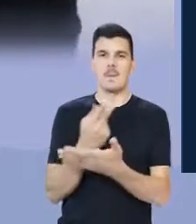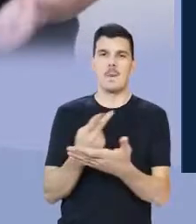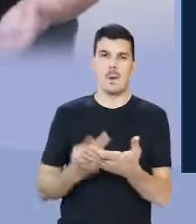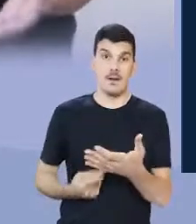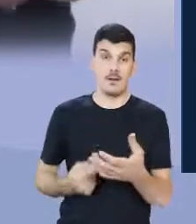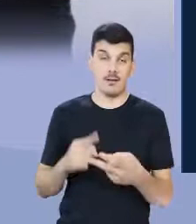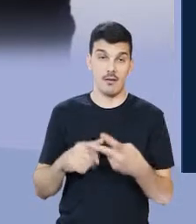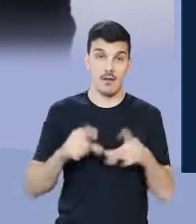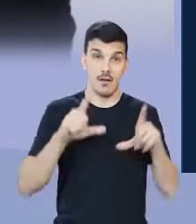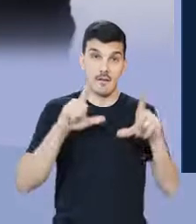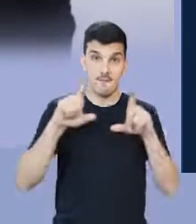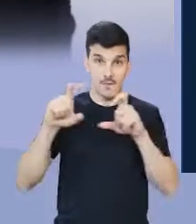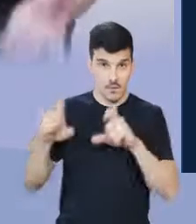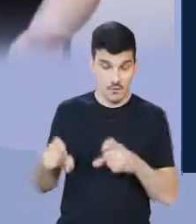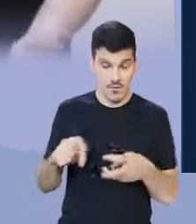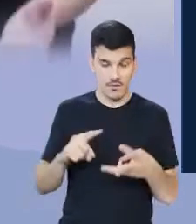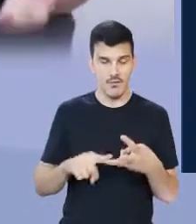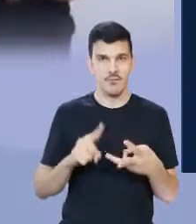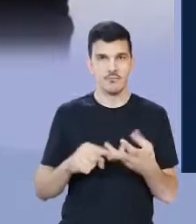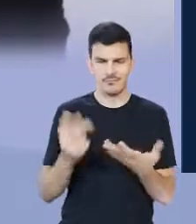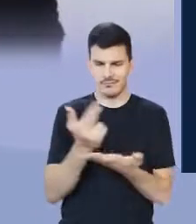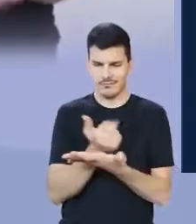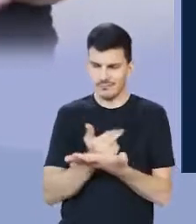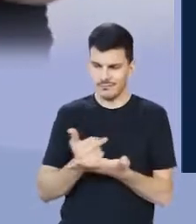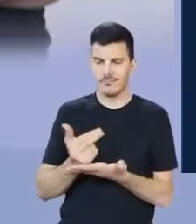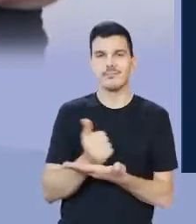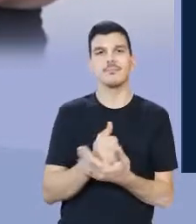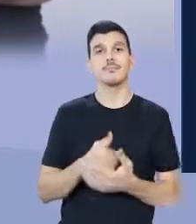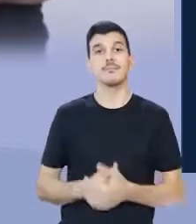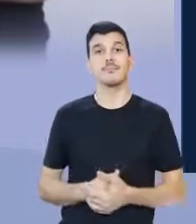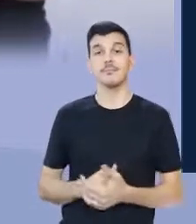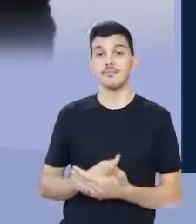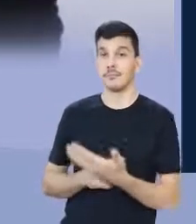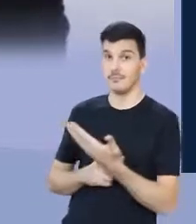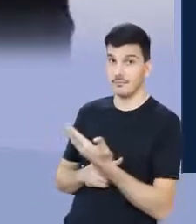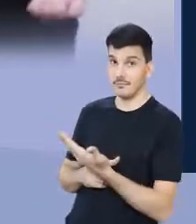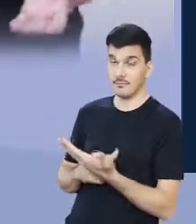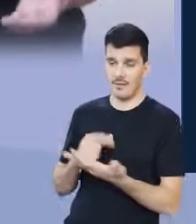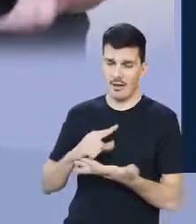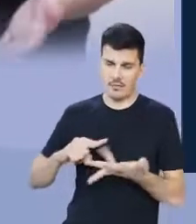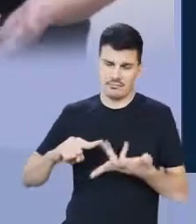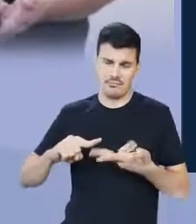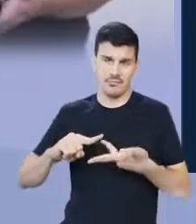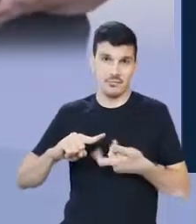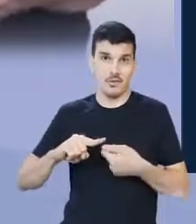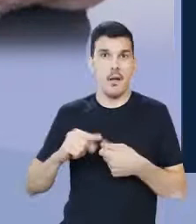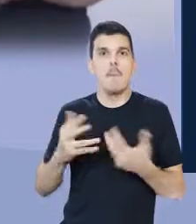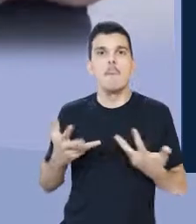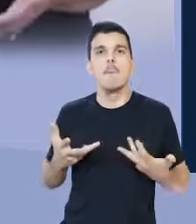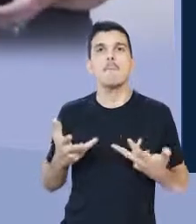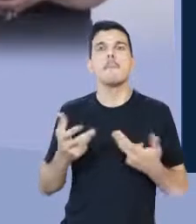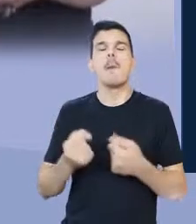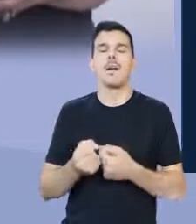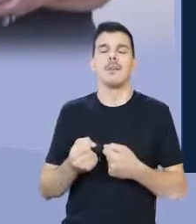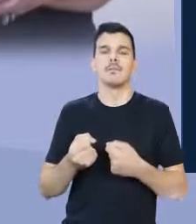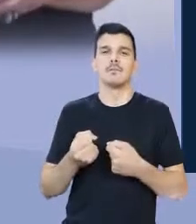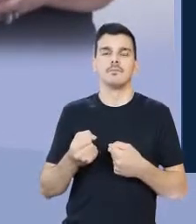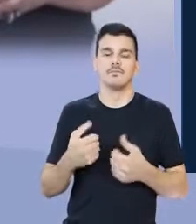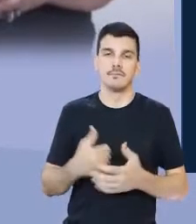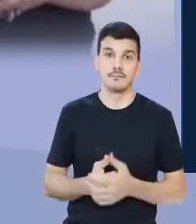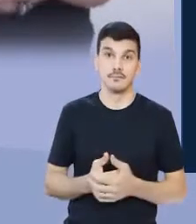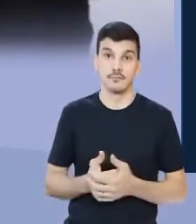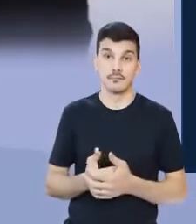com poemas, fotografias, ilustrações. Cacaso deixa um acervo